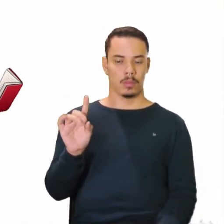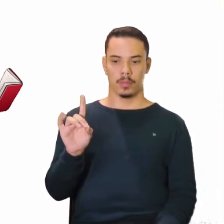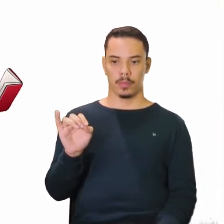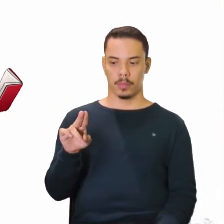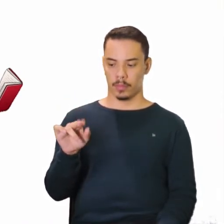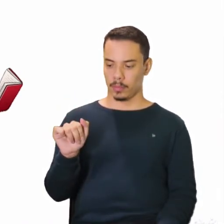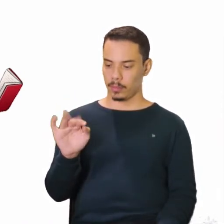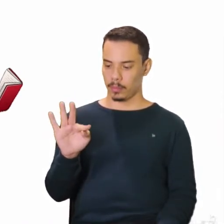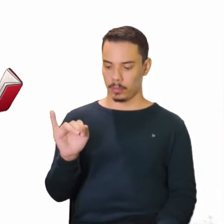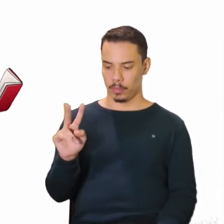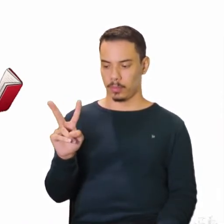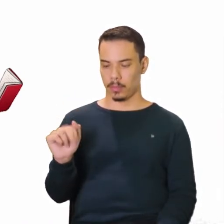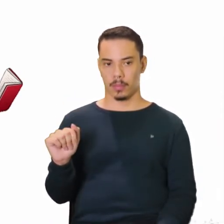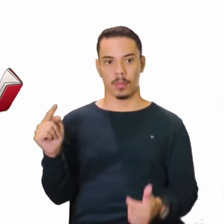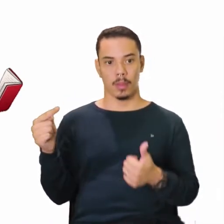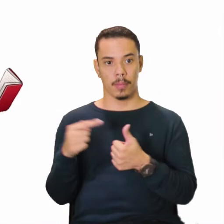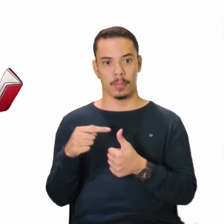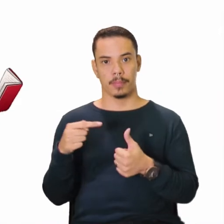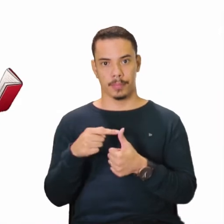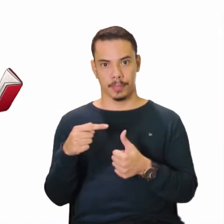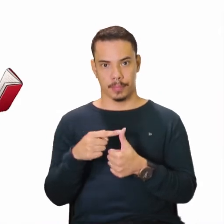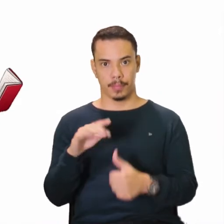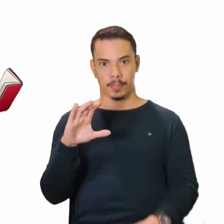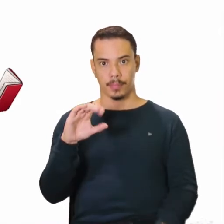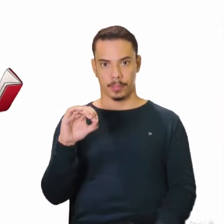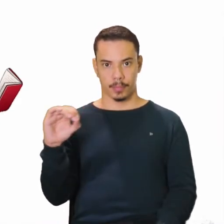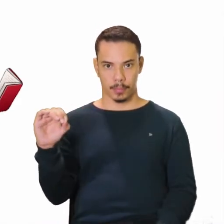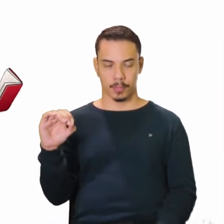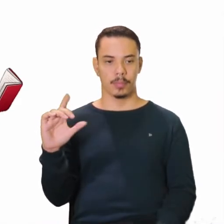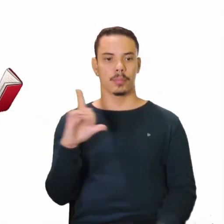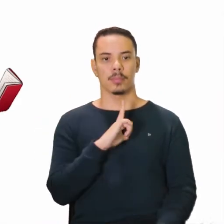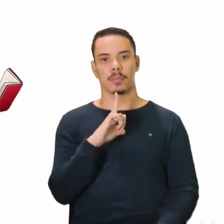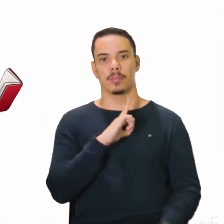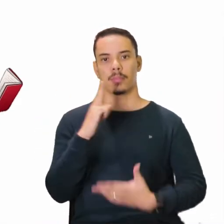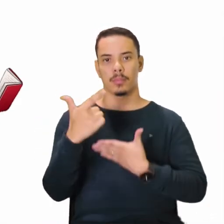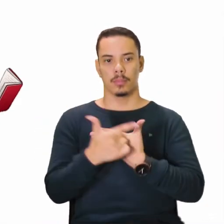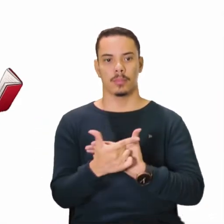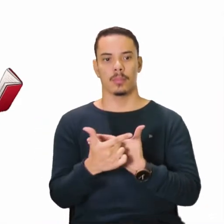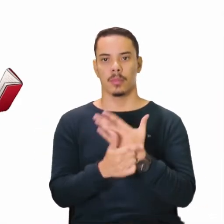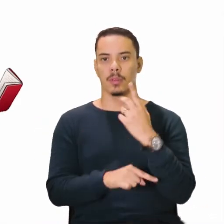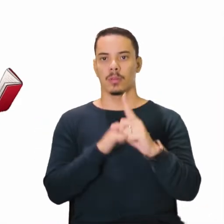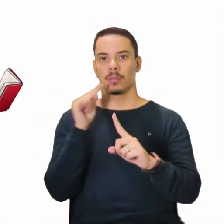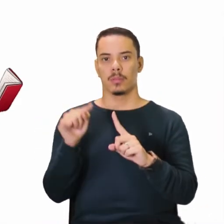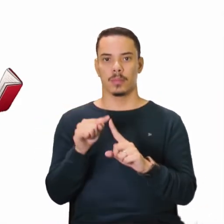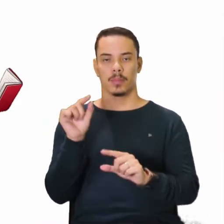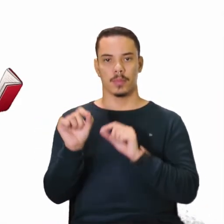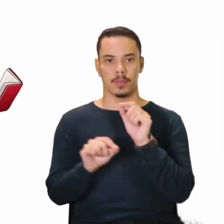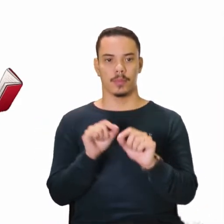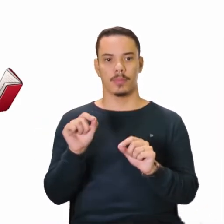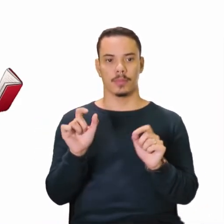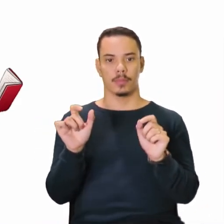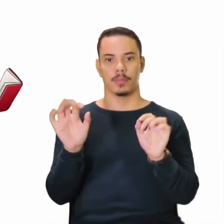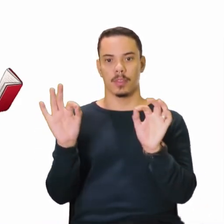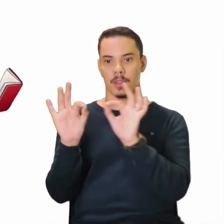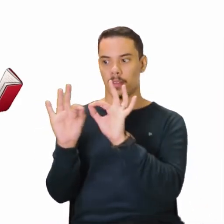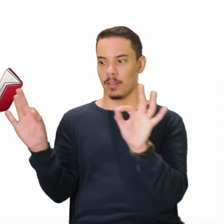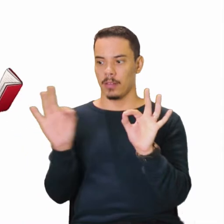primeira. A conjunção coordenativa, ela tem a função de ligar as